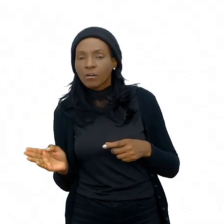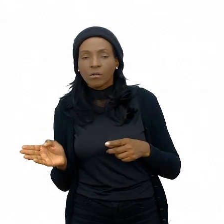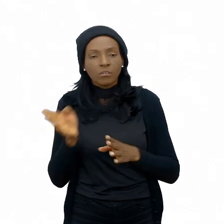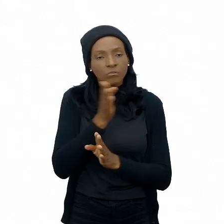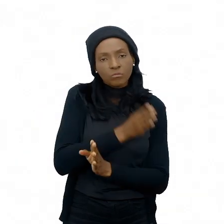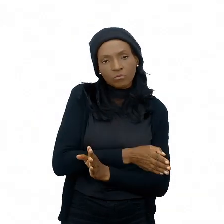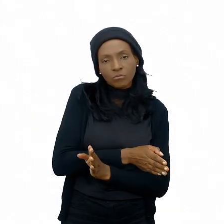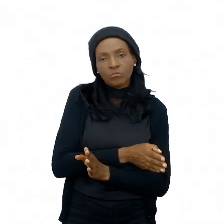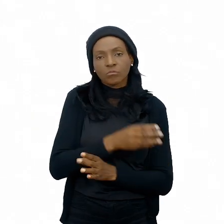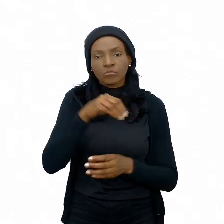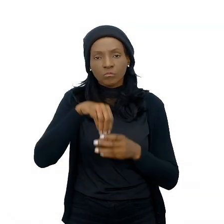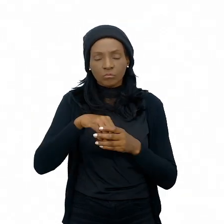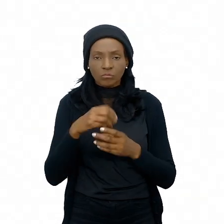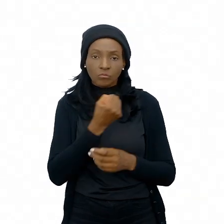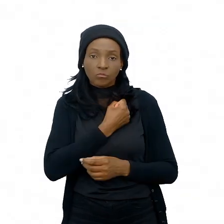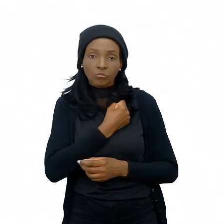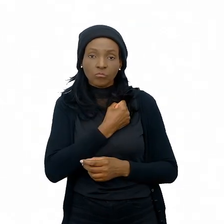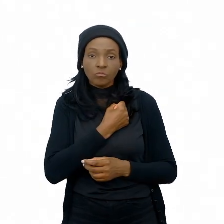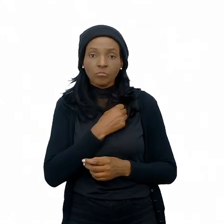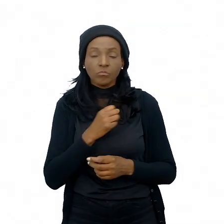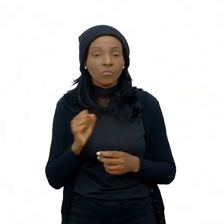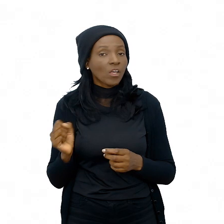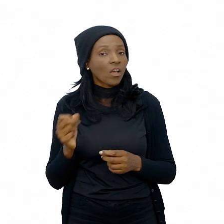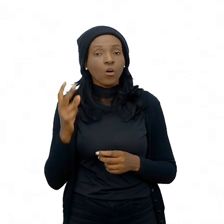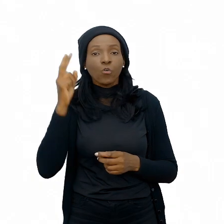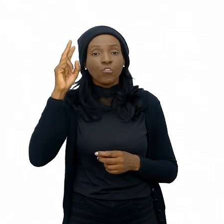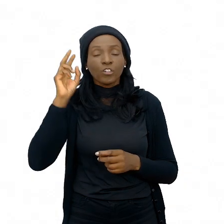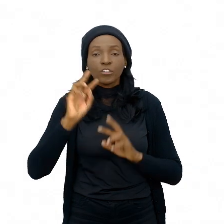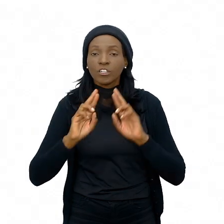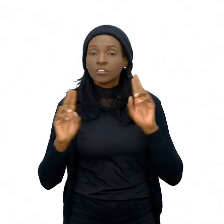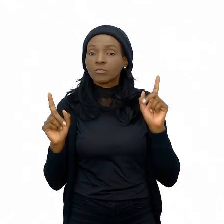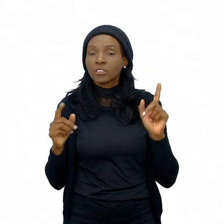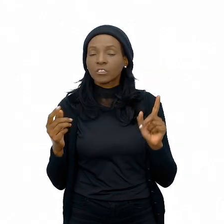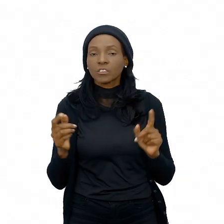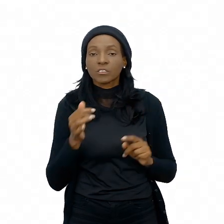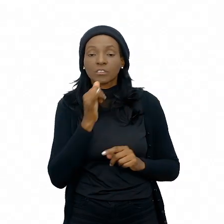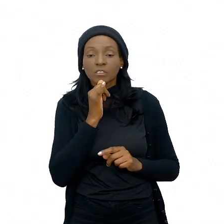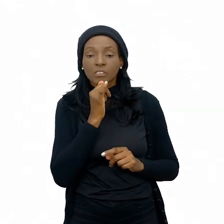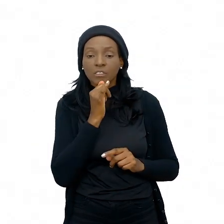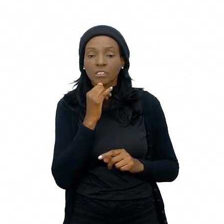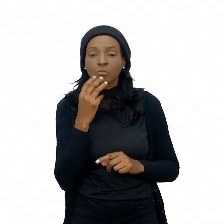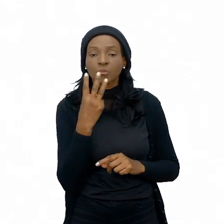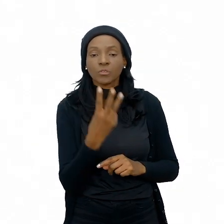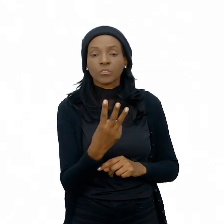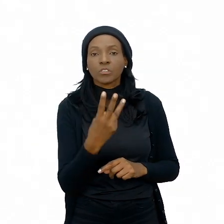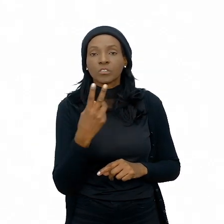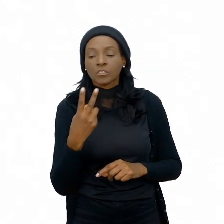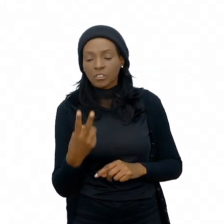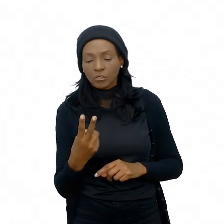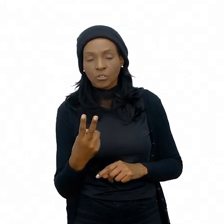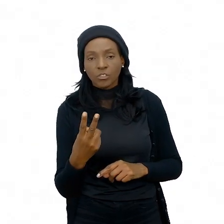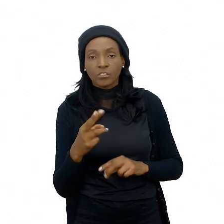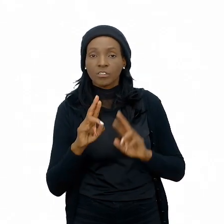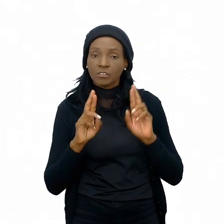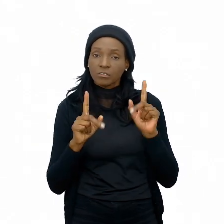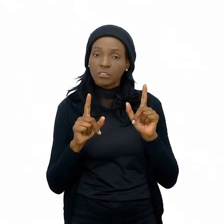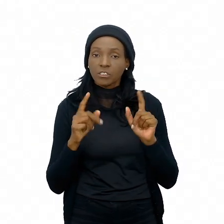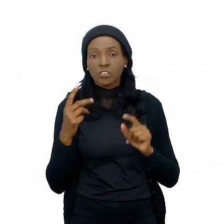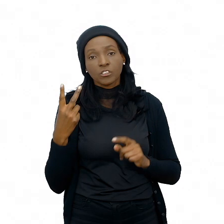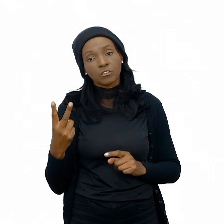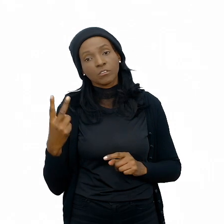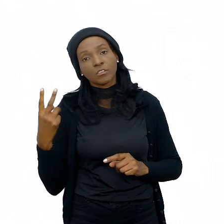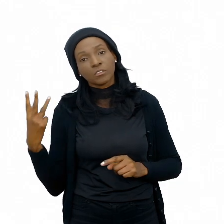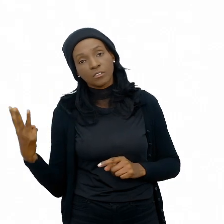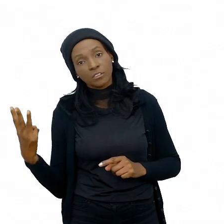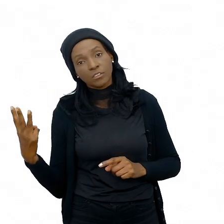ocupa dentro de um número, ele tem um valor diferente. Por exemplo, os números 32 e 23. Olhando